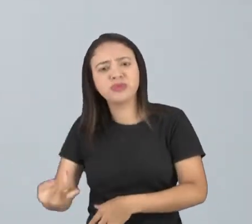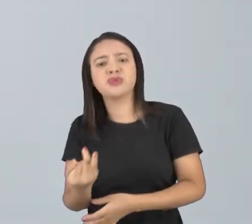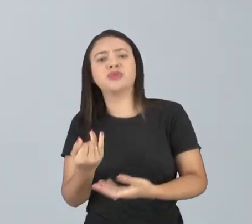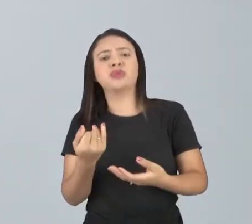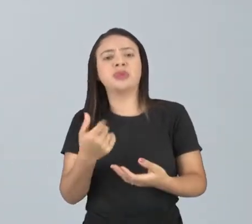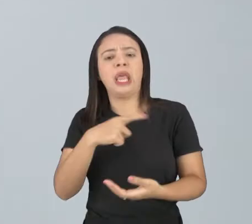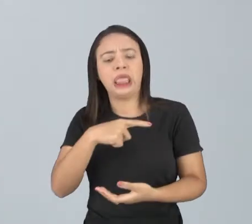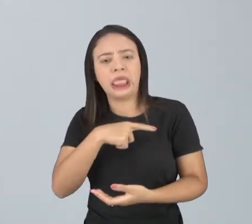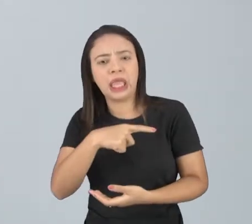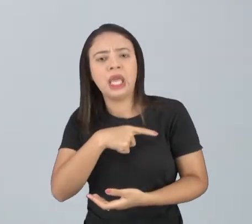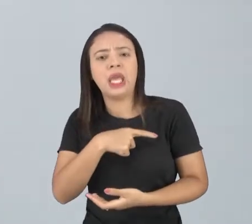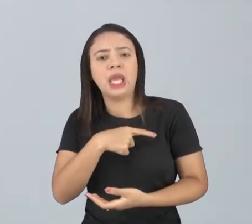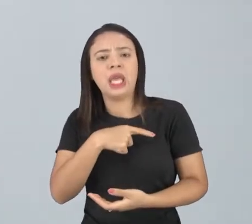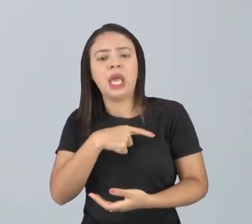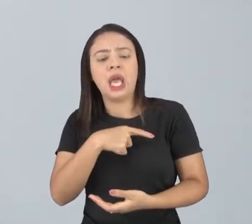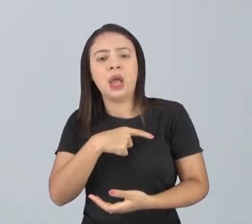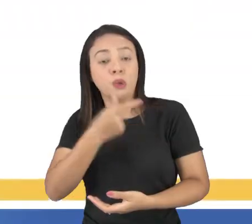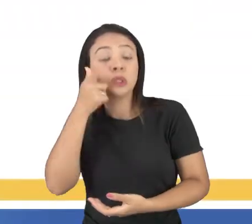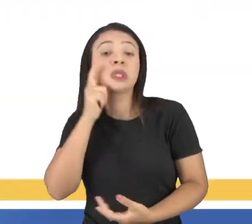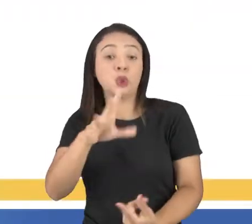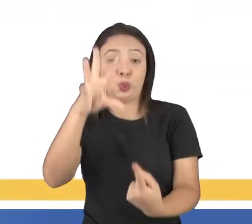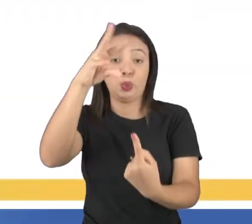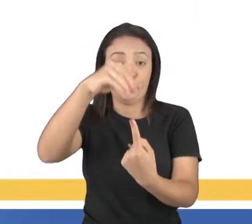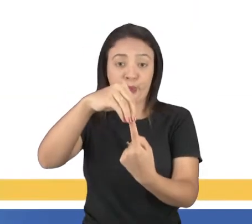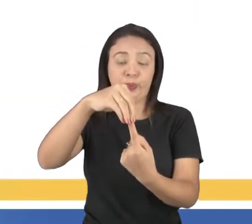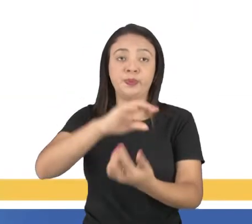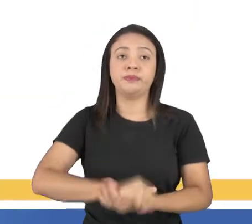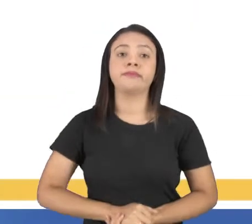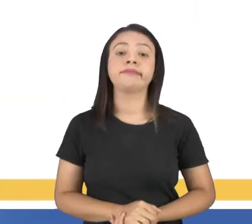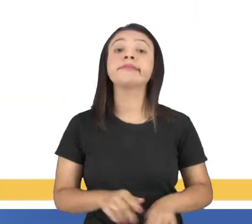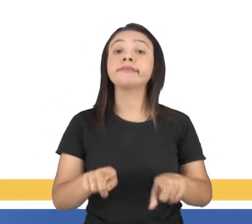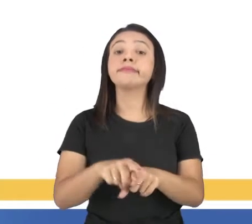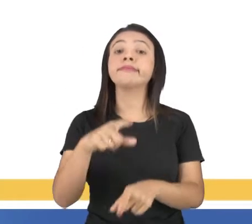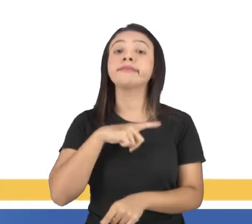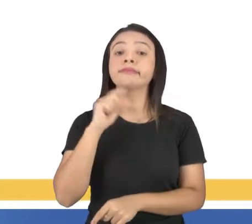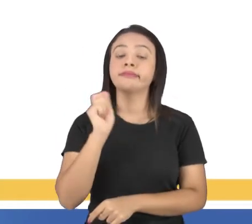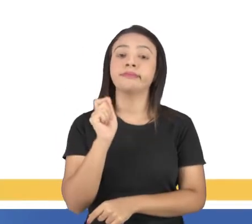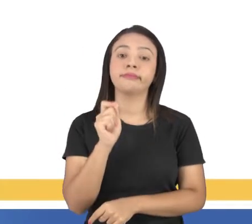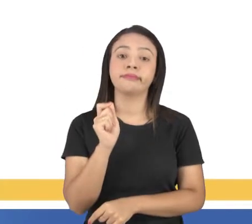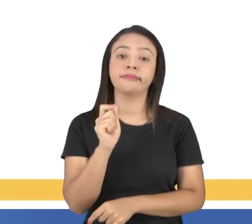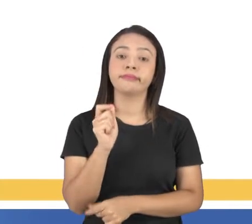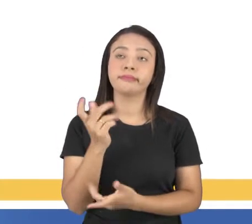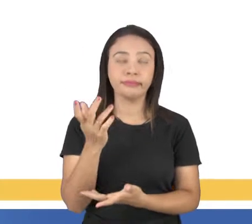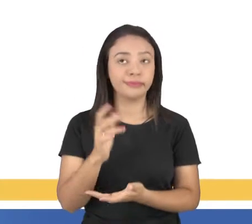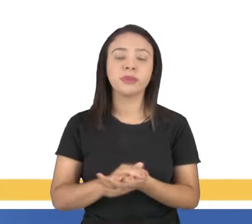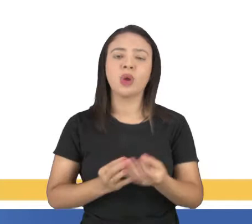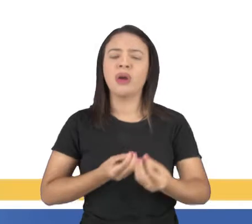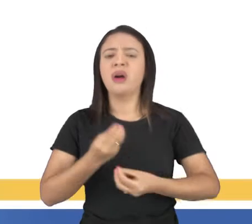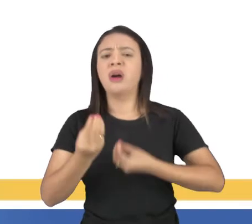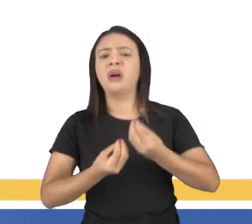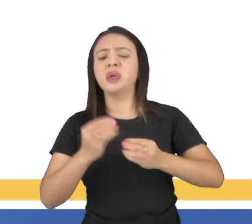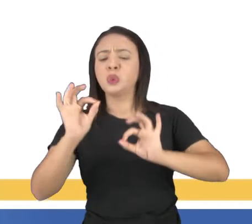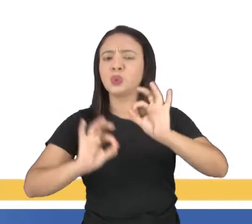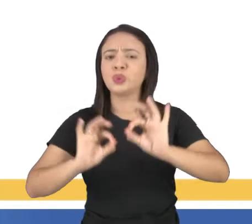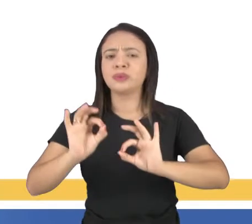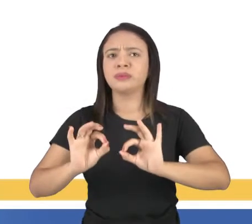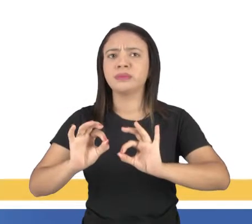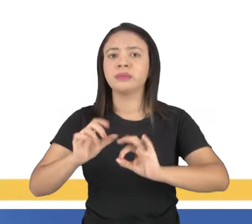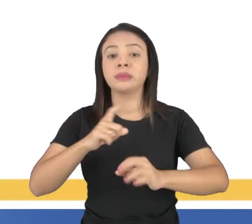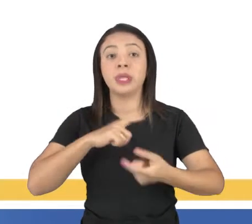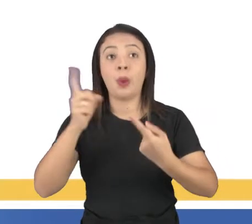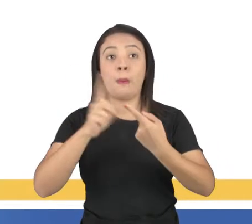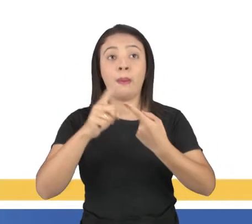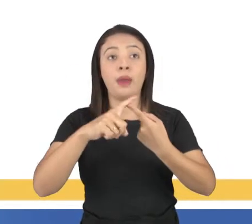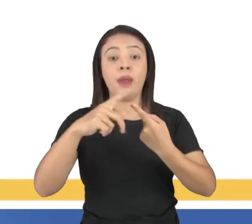permeiam. Continuando, aí a gente também vai ter como que esses movimentos são organizados. Aí a gente tem o movimento